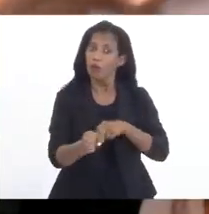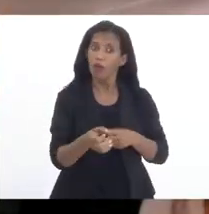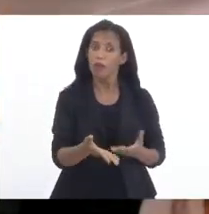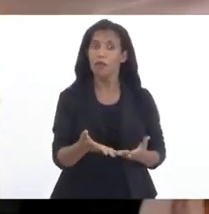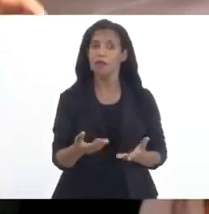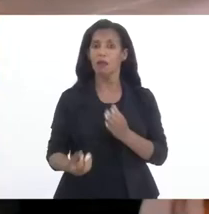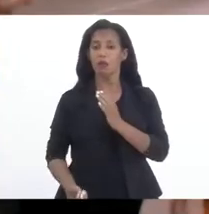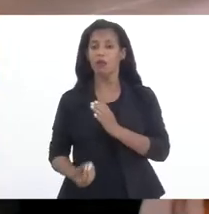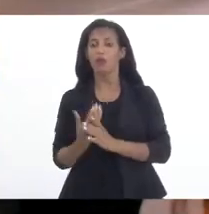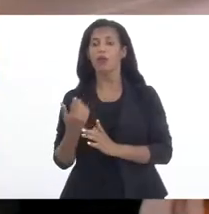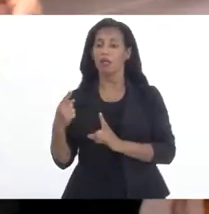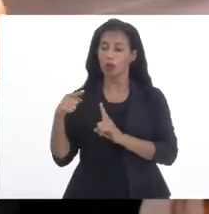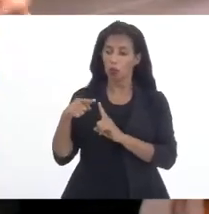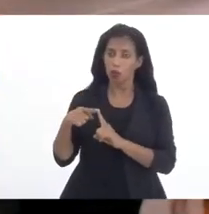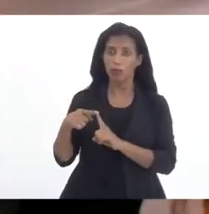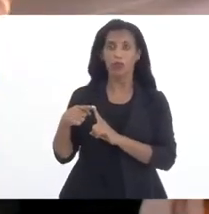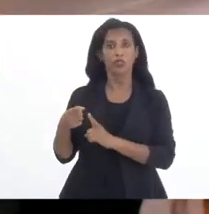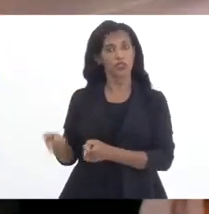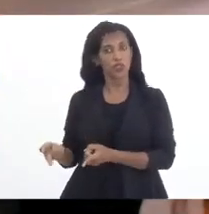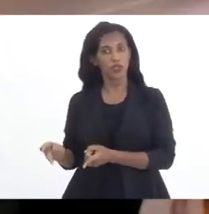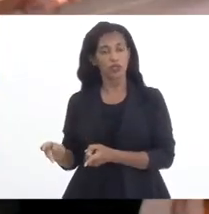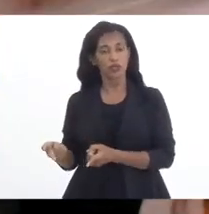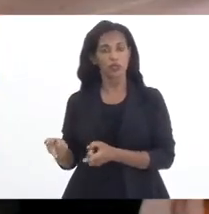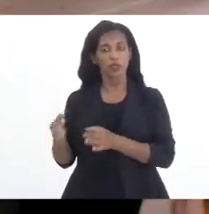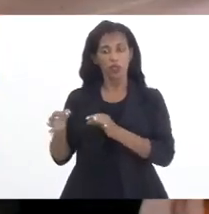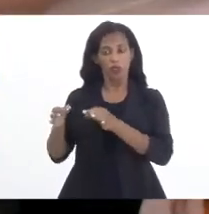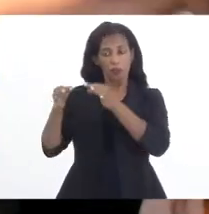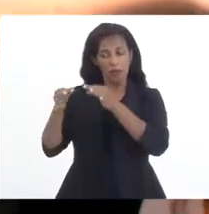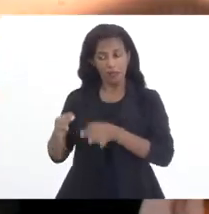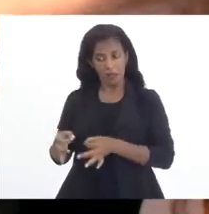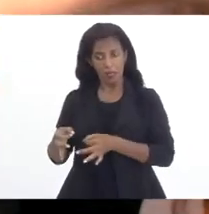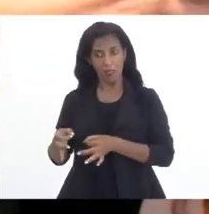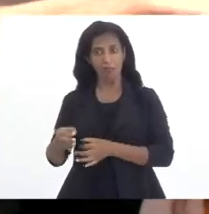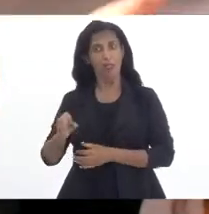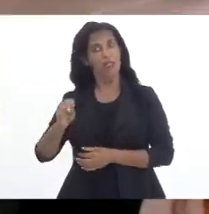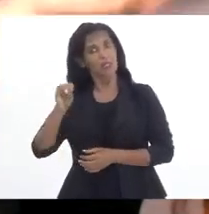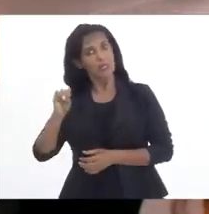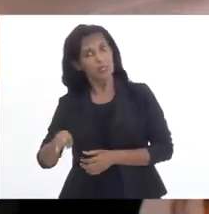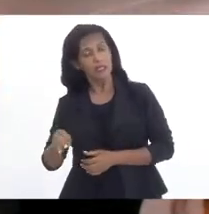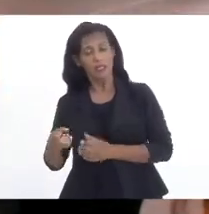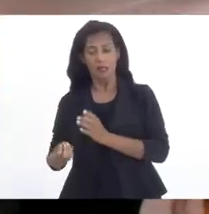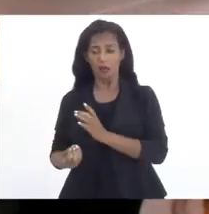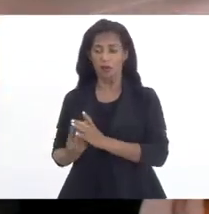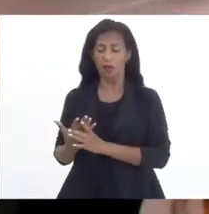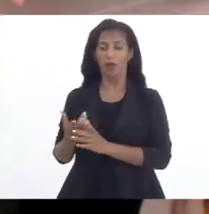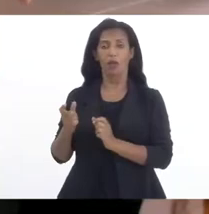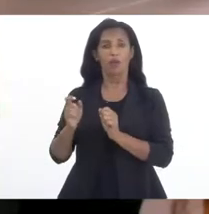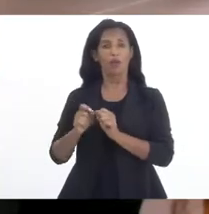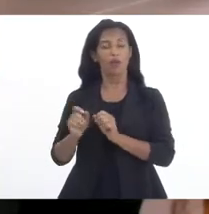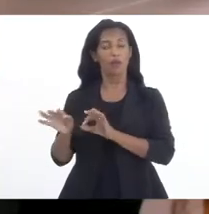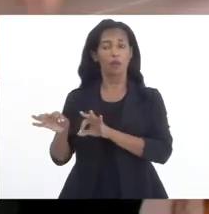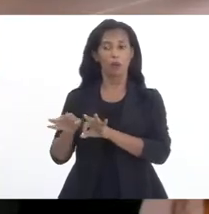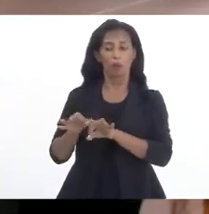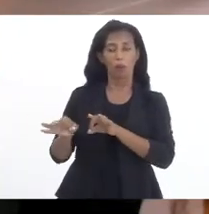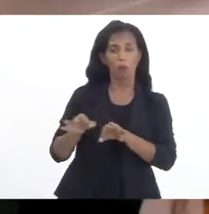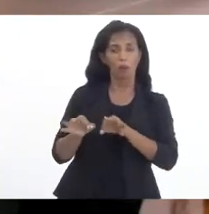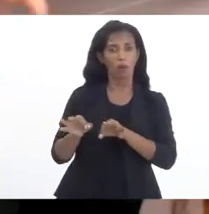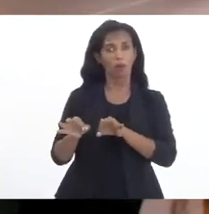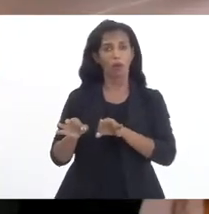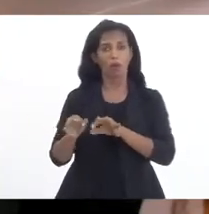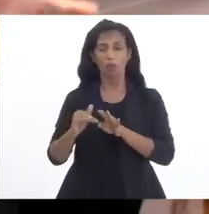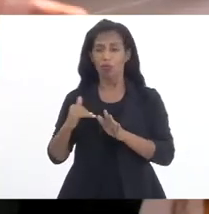um objetivo e de forma correta? Sim, mas foi feito um procedimento